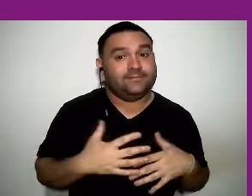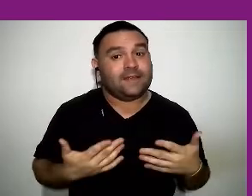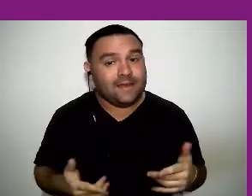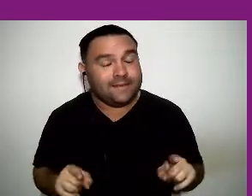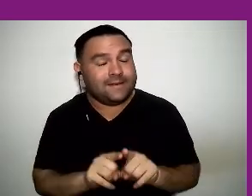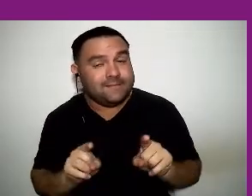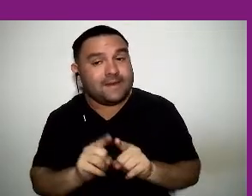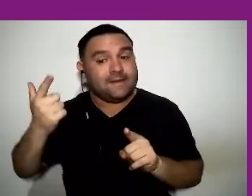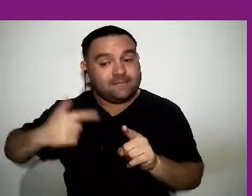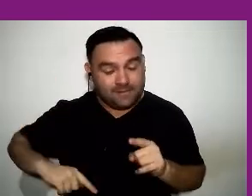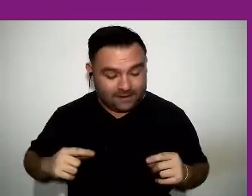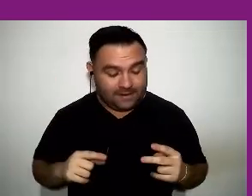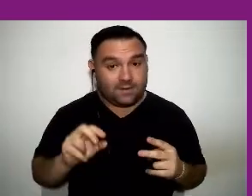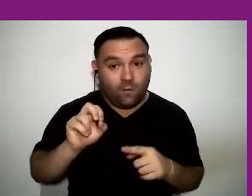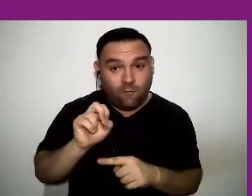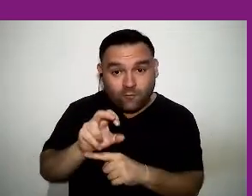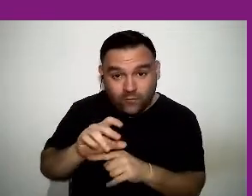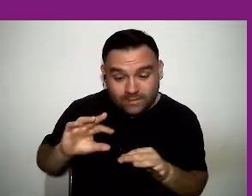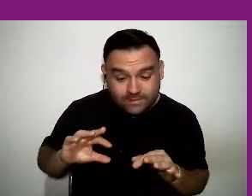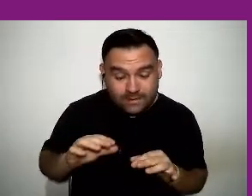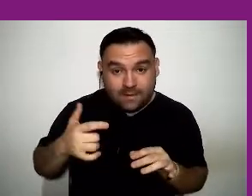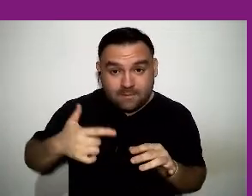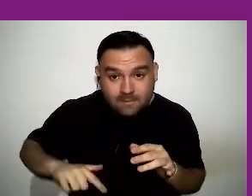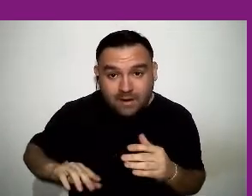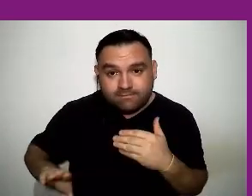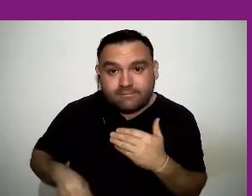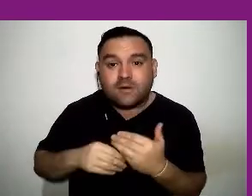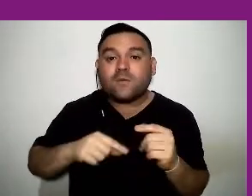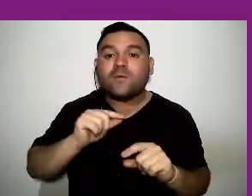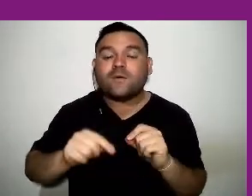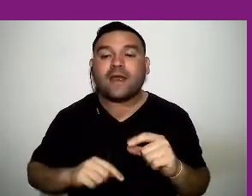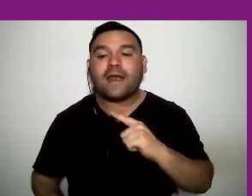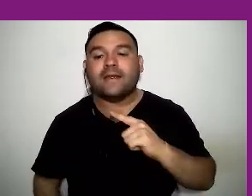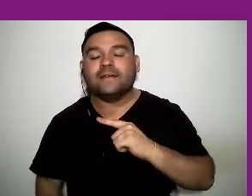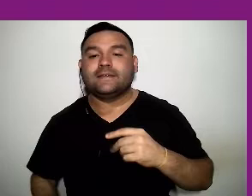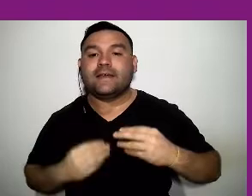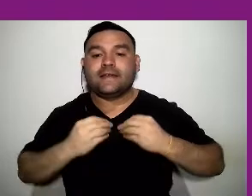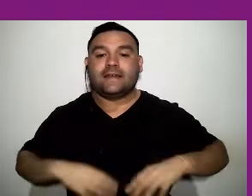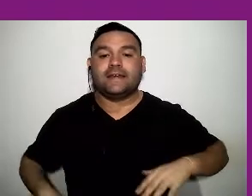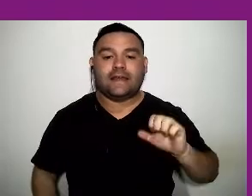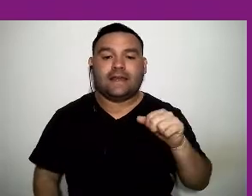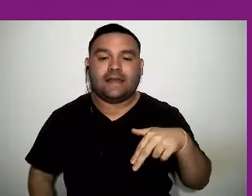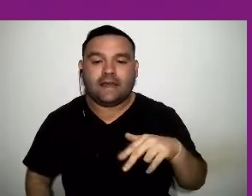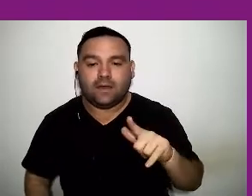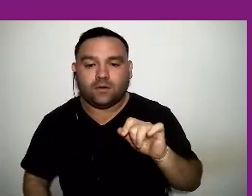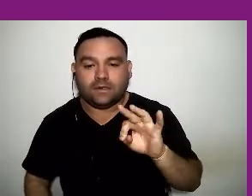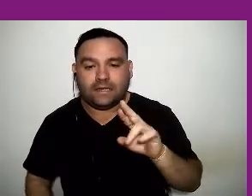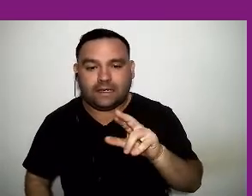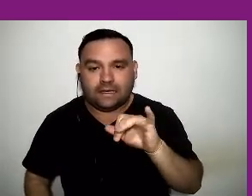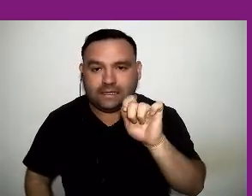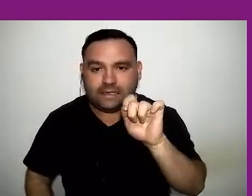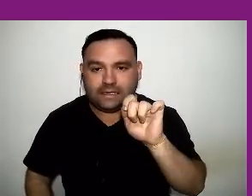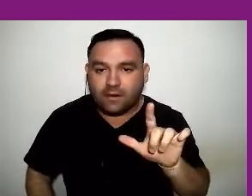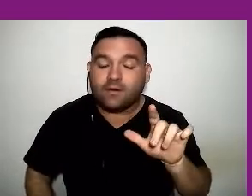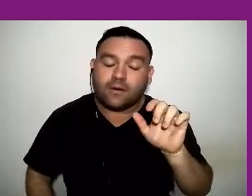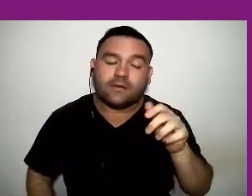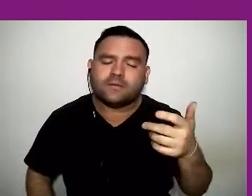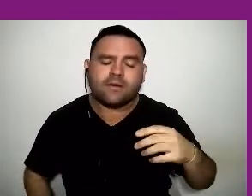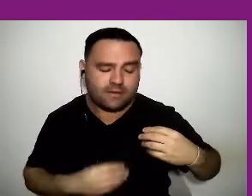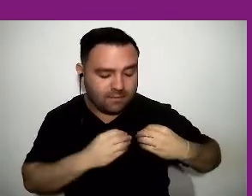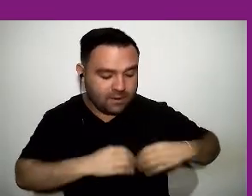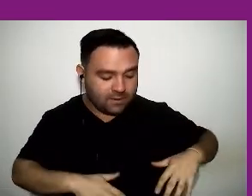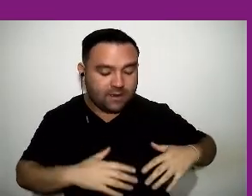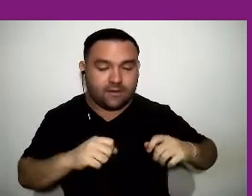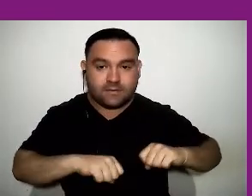Concomitantemente à presença desse vírus, nós tínhamos o quê? A lesão endotelial. E essa lesão endotelial,